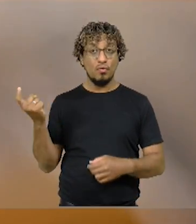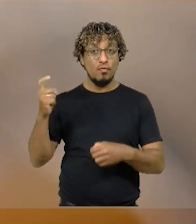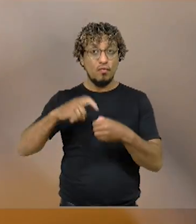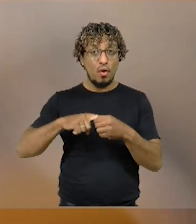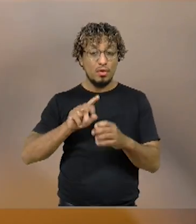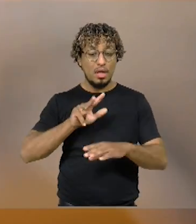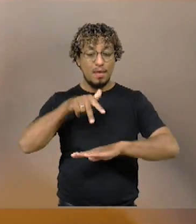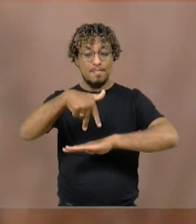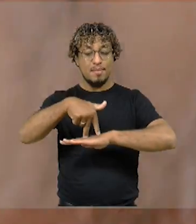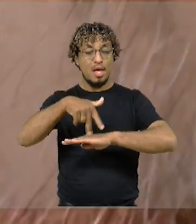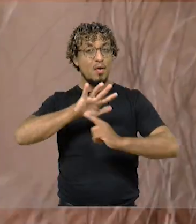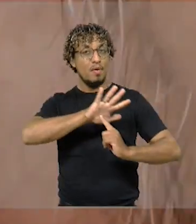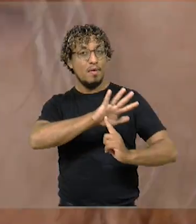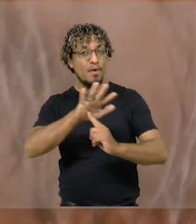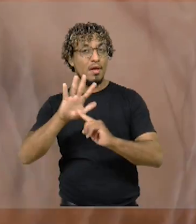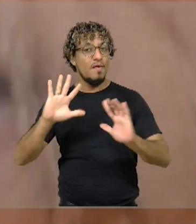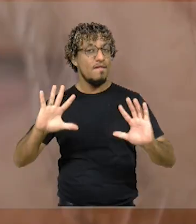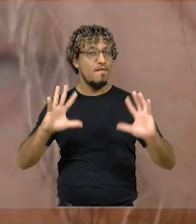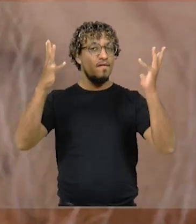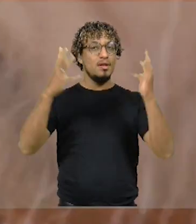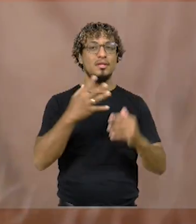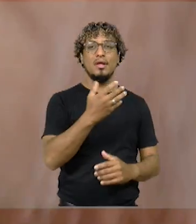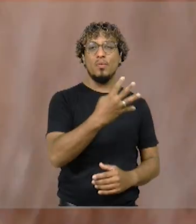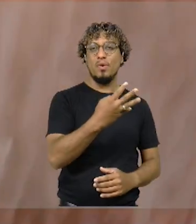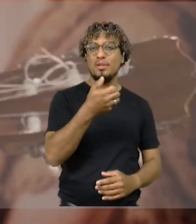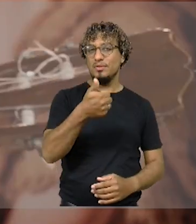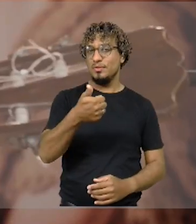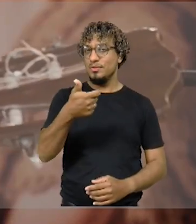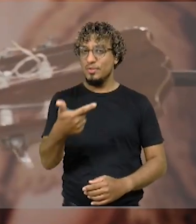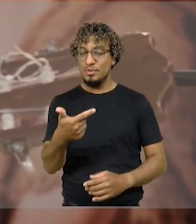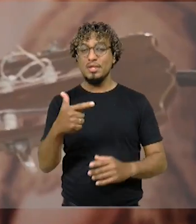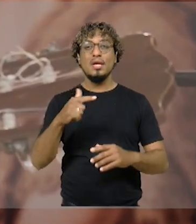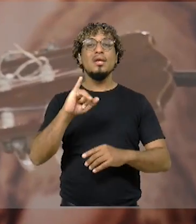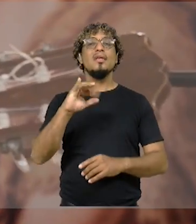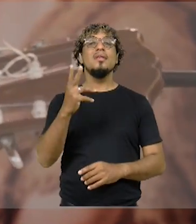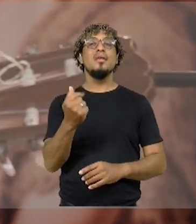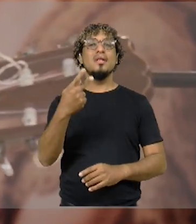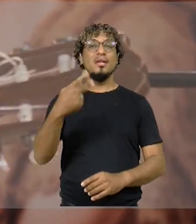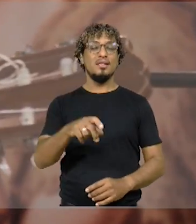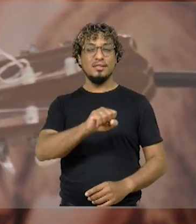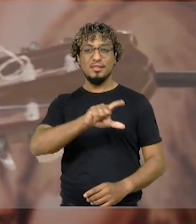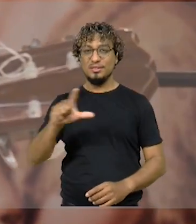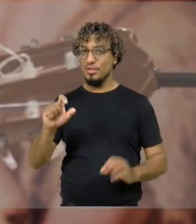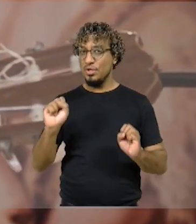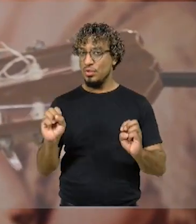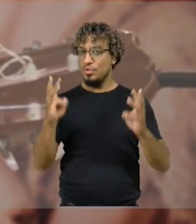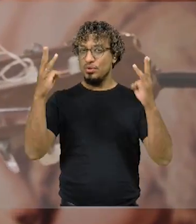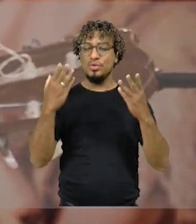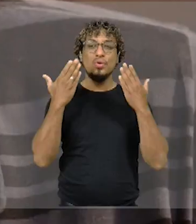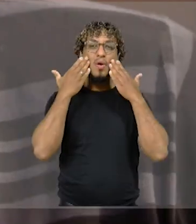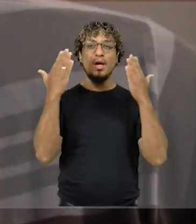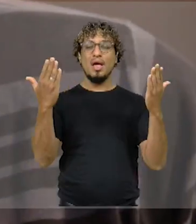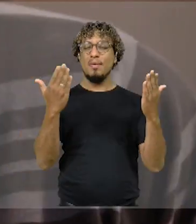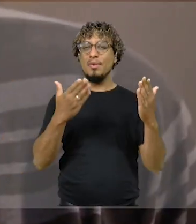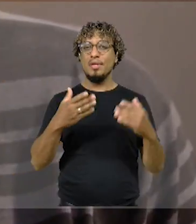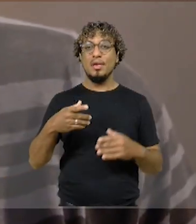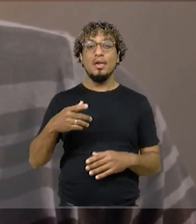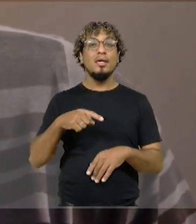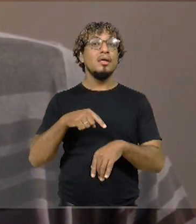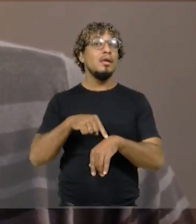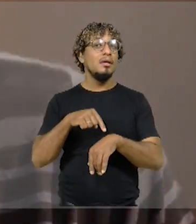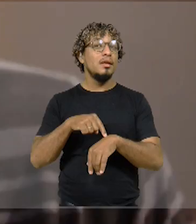Coletivo das Pretas, 16111, a companheira Esté Durães, Kimberly Cerejo e a companheira Marina Martins, professora